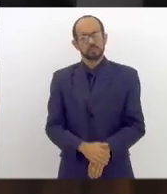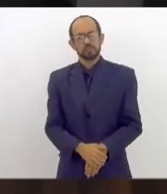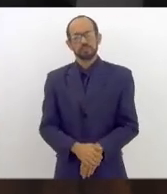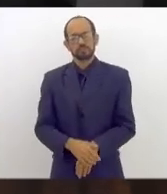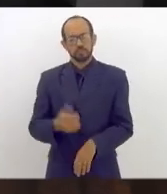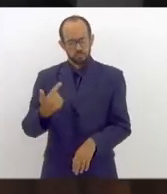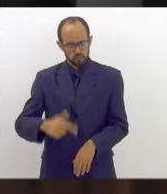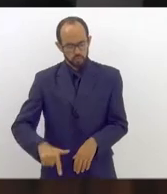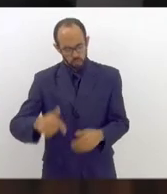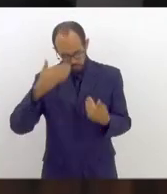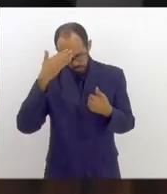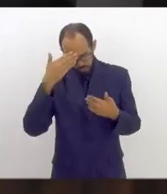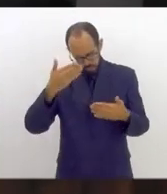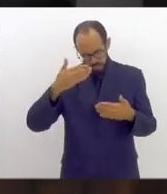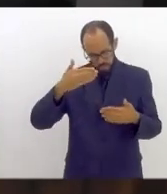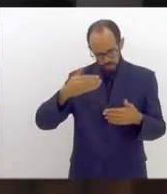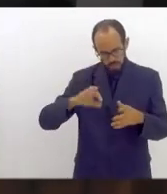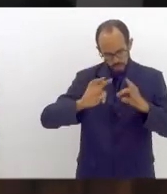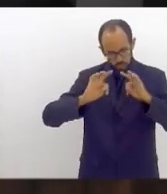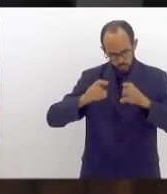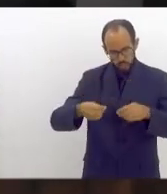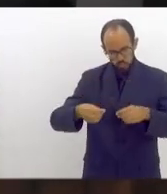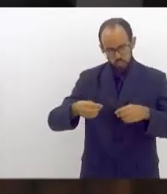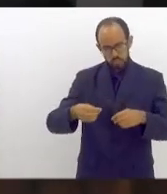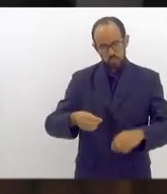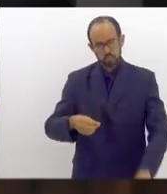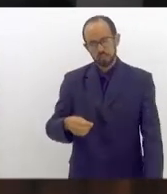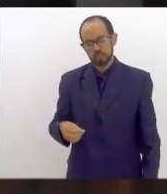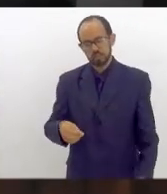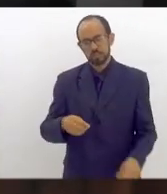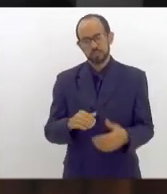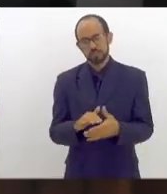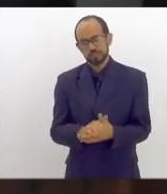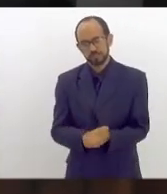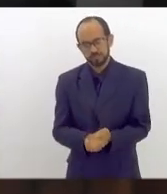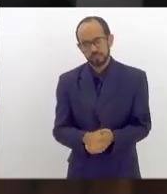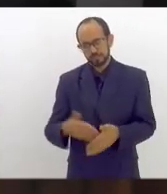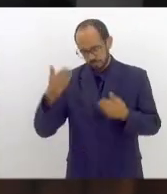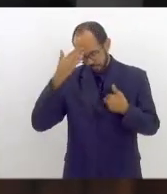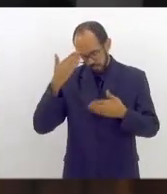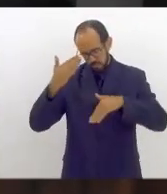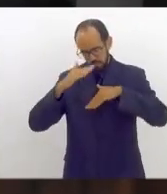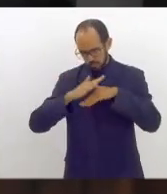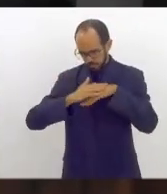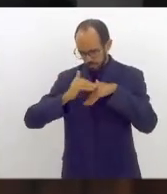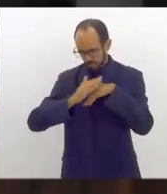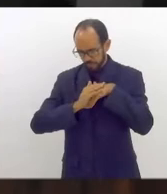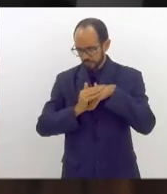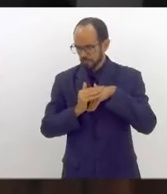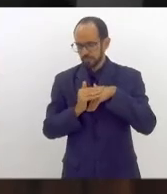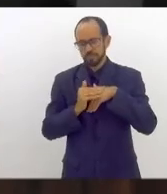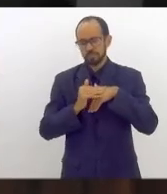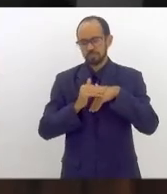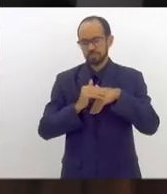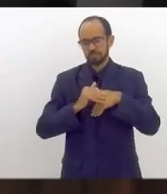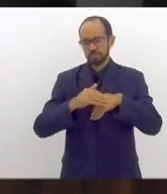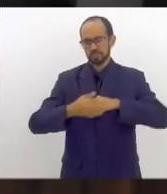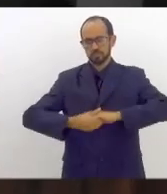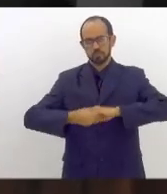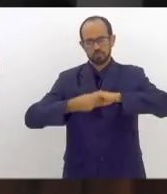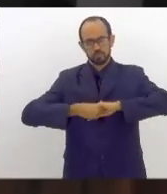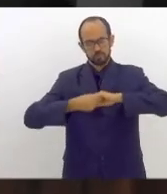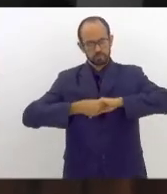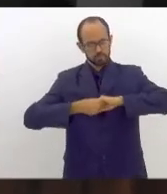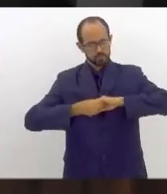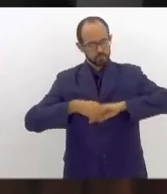uma vez agradecer a presença de todas e todos agradecer o carinho saudar a presença